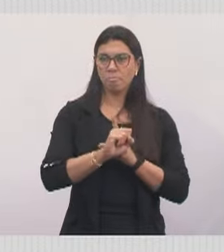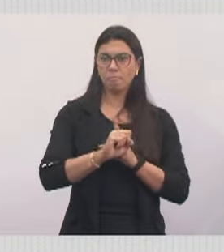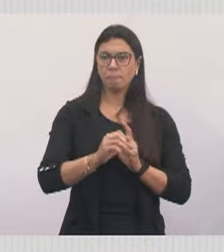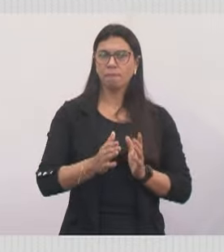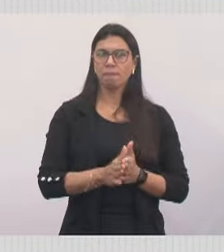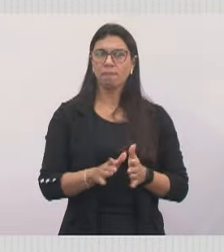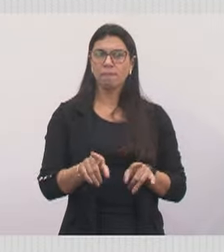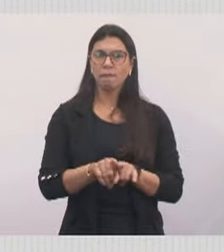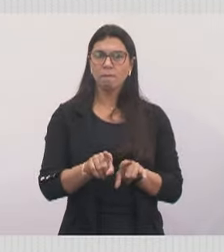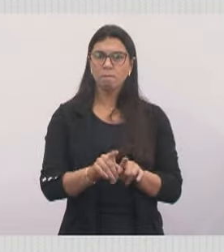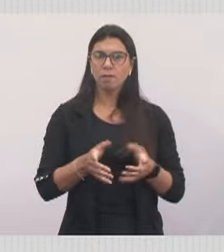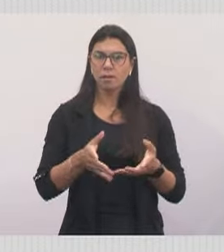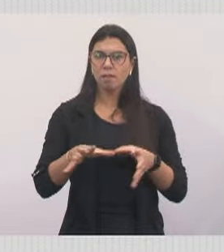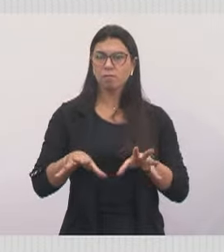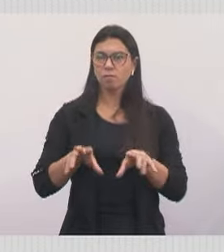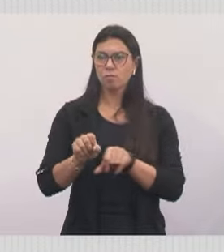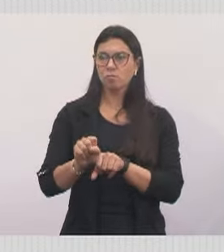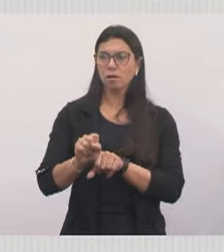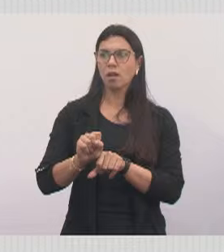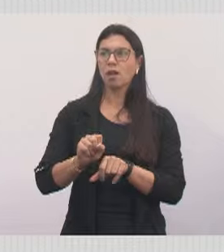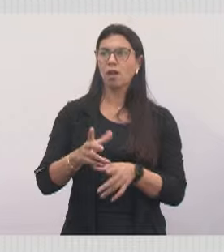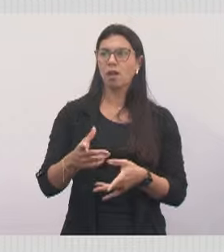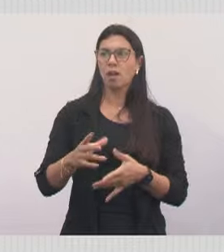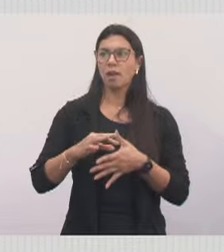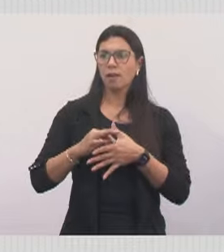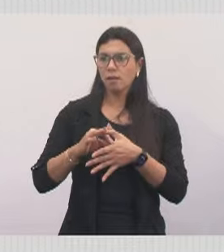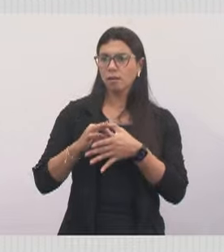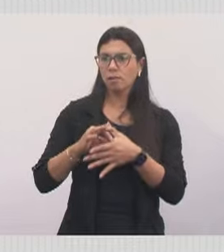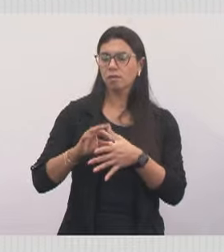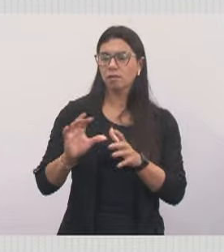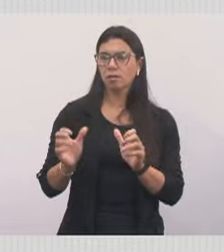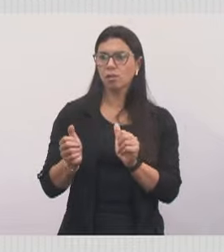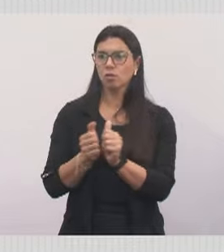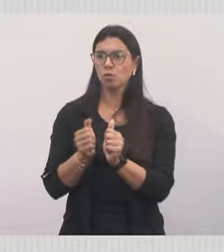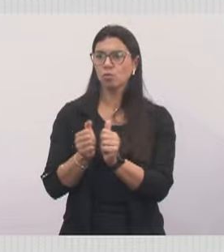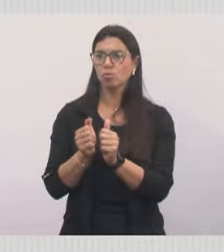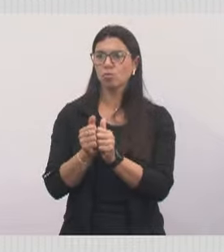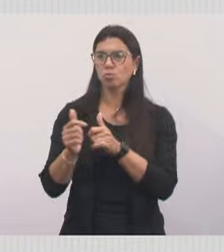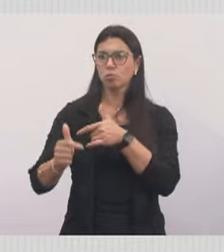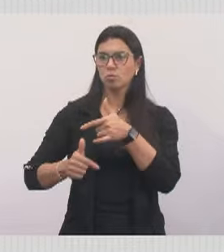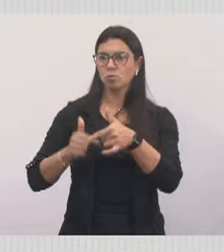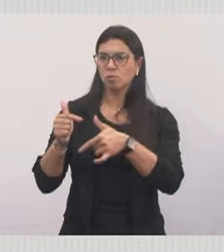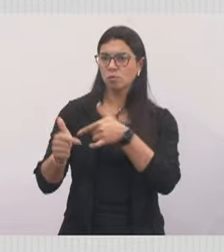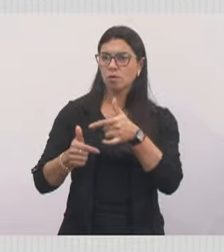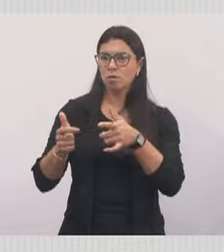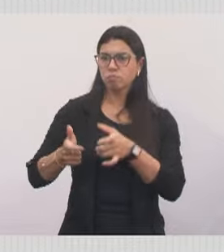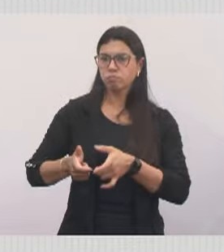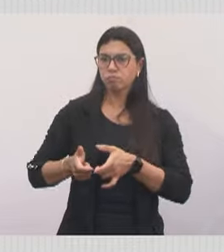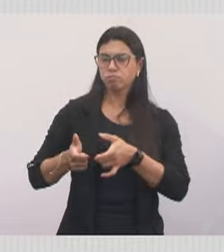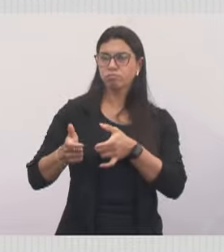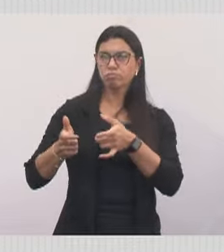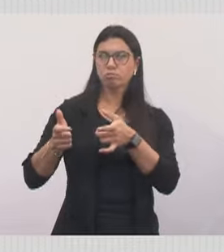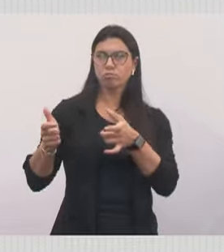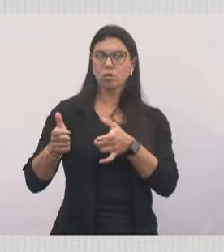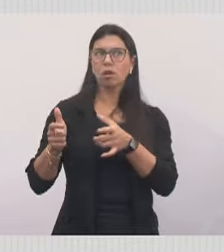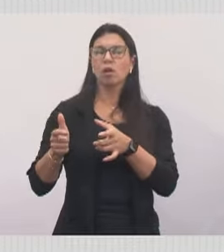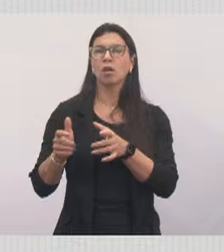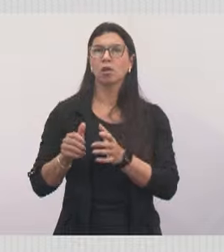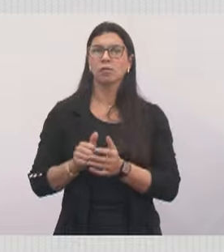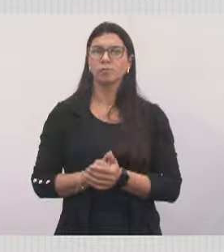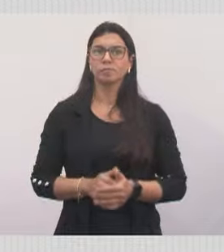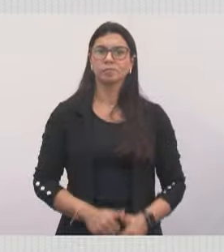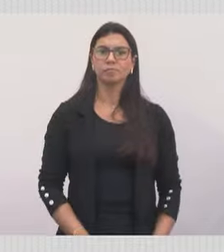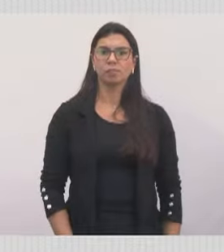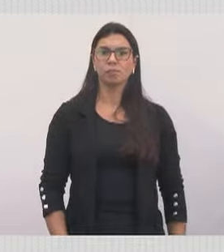Almeja formar líderes e multiplicadores entre os participantes, incentivando a replicação dos projetos semelhantes em outros locais